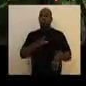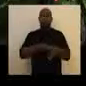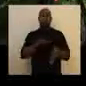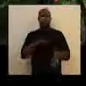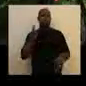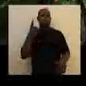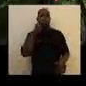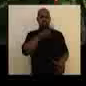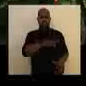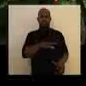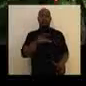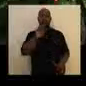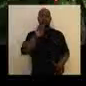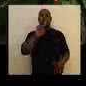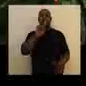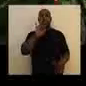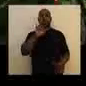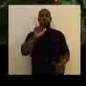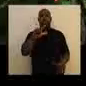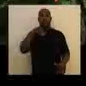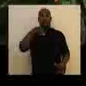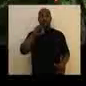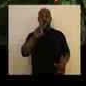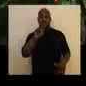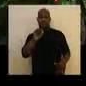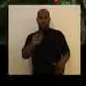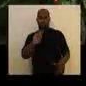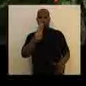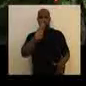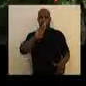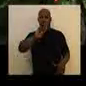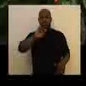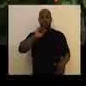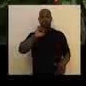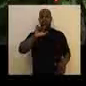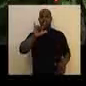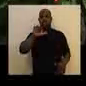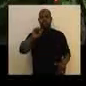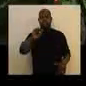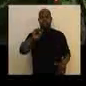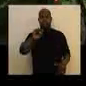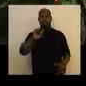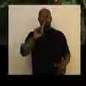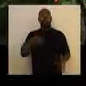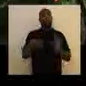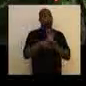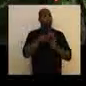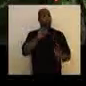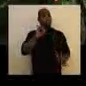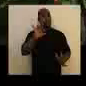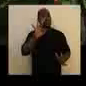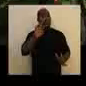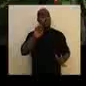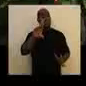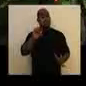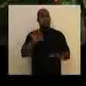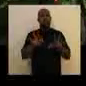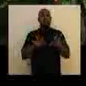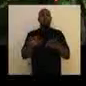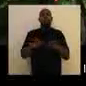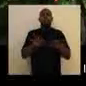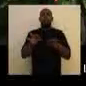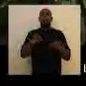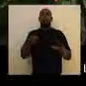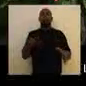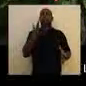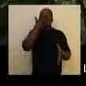com a proposta de formar jovens com e sem deficiência em comunidades, em territórios e favelas do Rio de Janeiro,